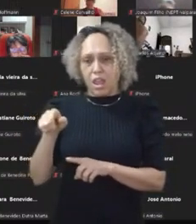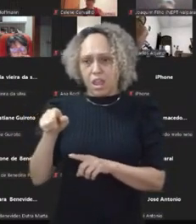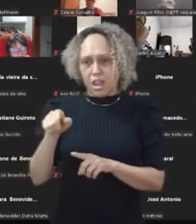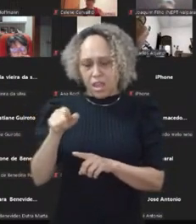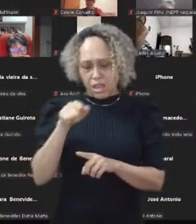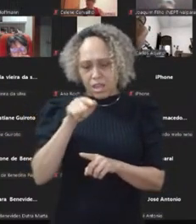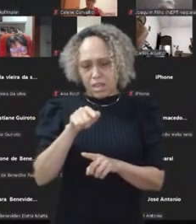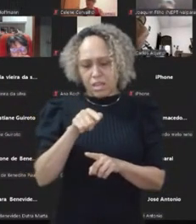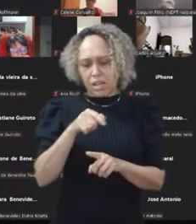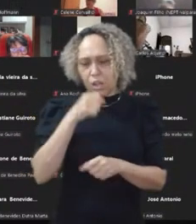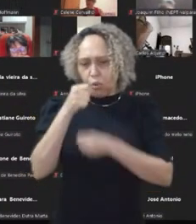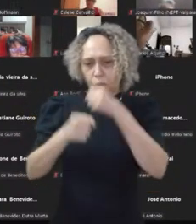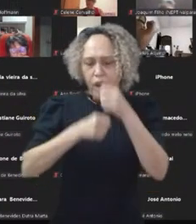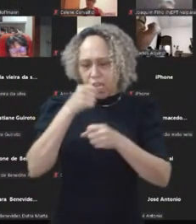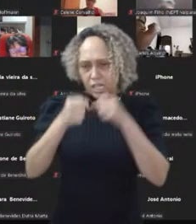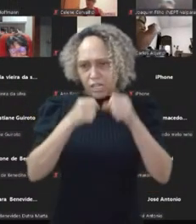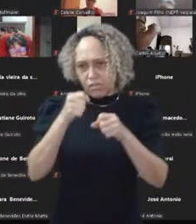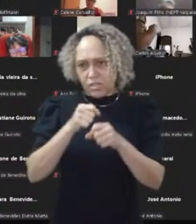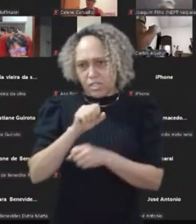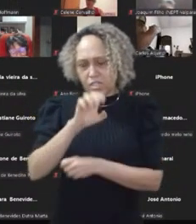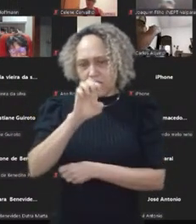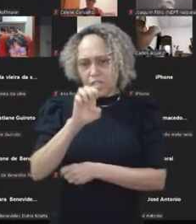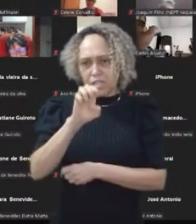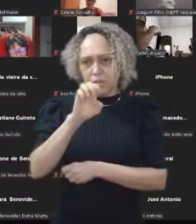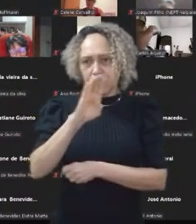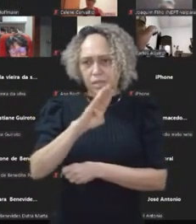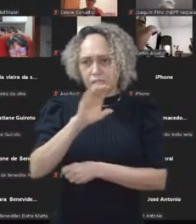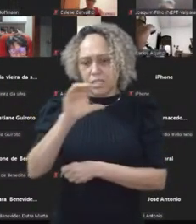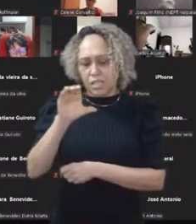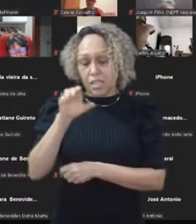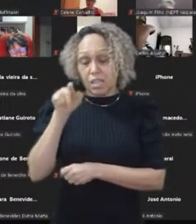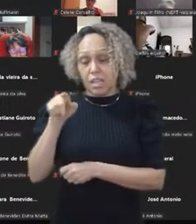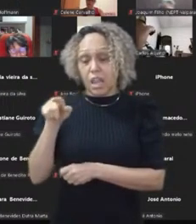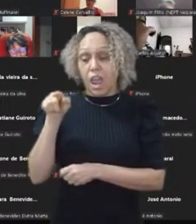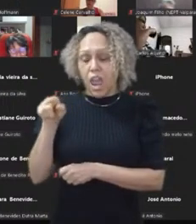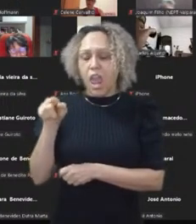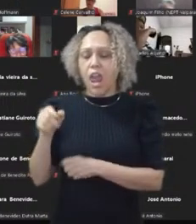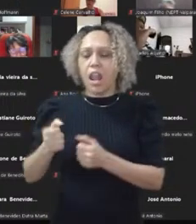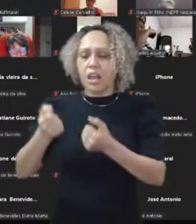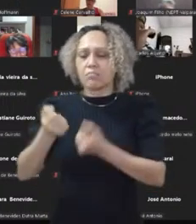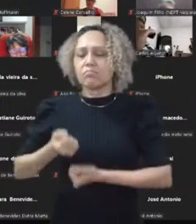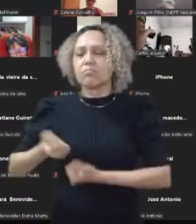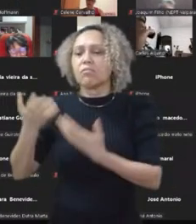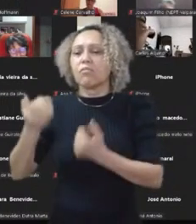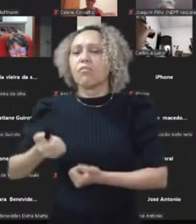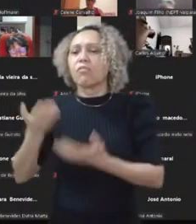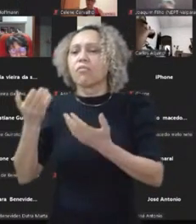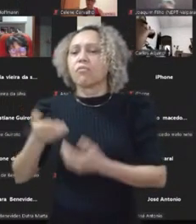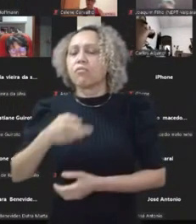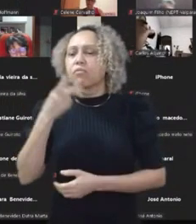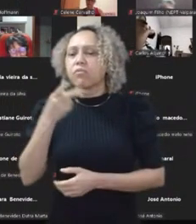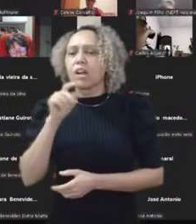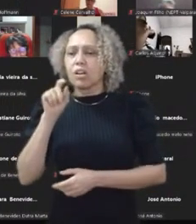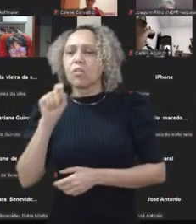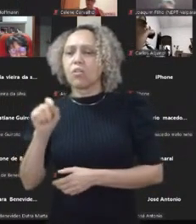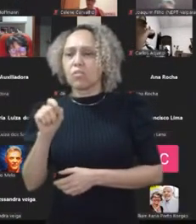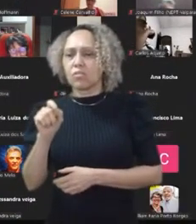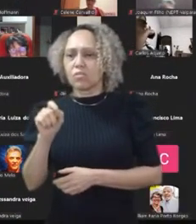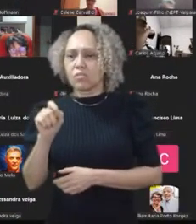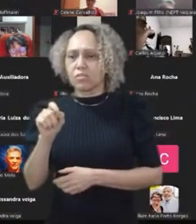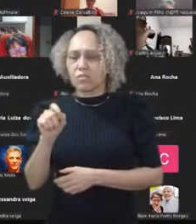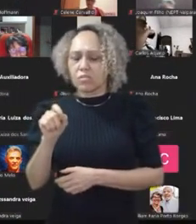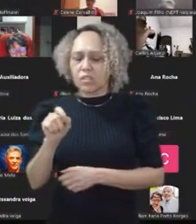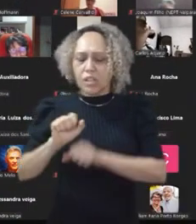demori na na EBC eu vi no tiktok tenho que dizer que eu já vi no corte do tiktok essa fala dela e